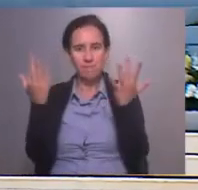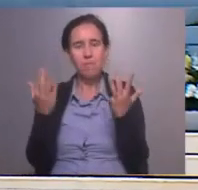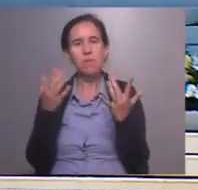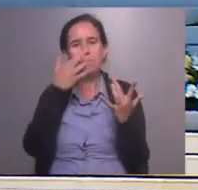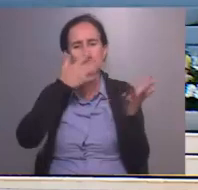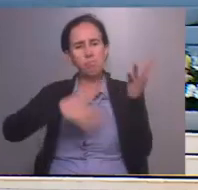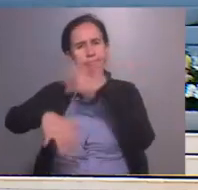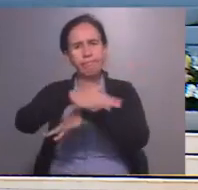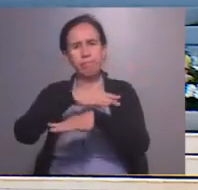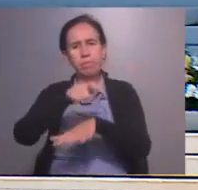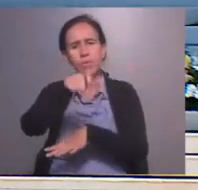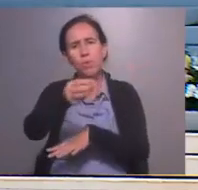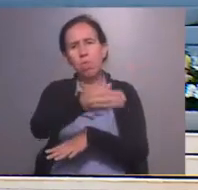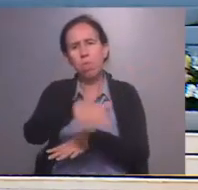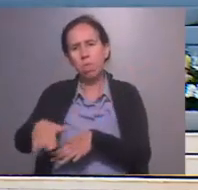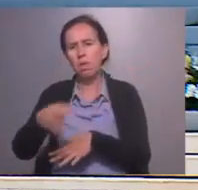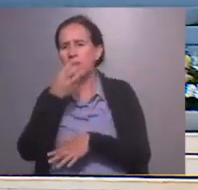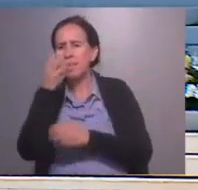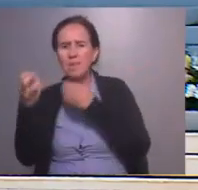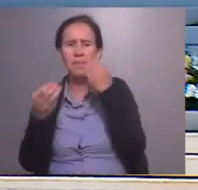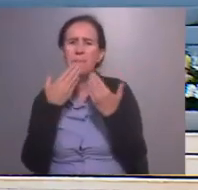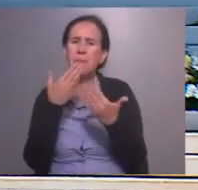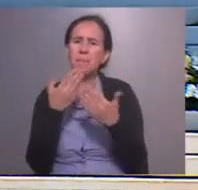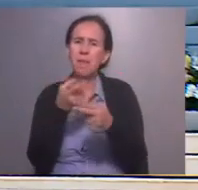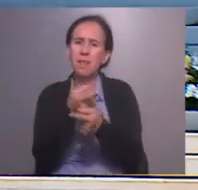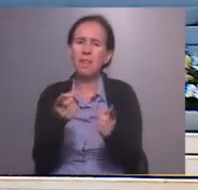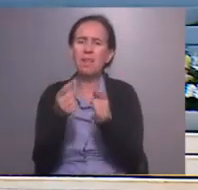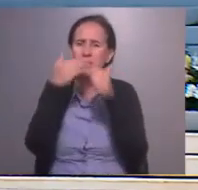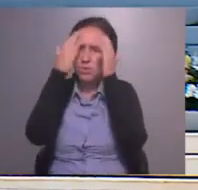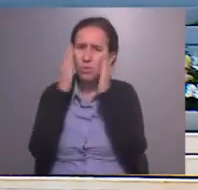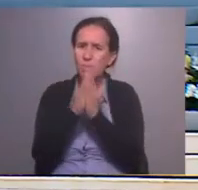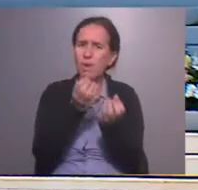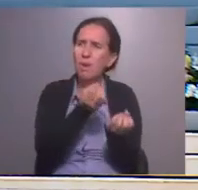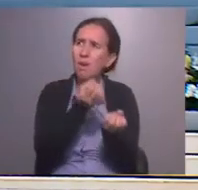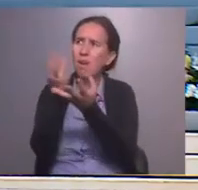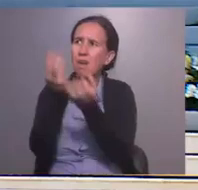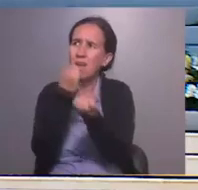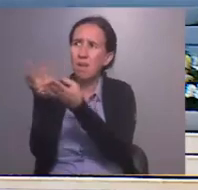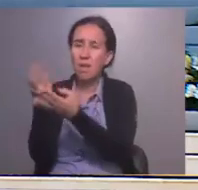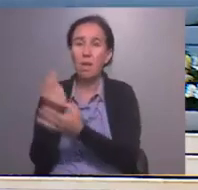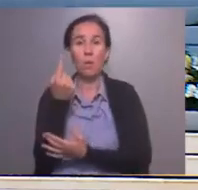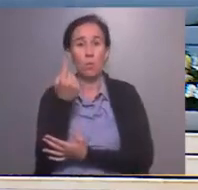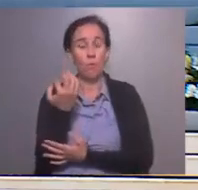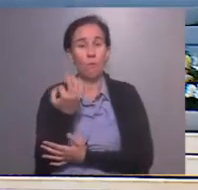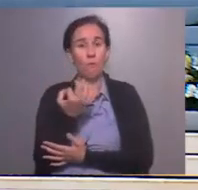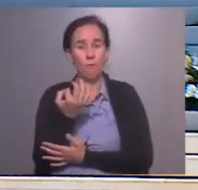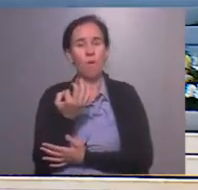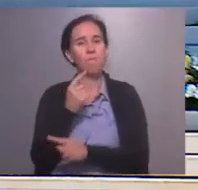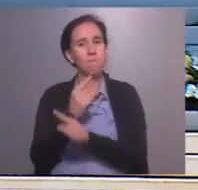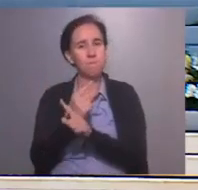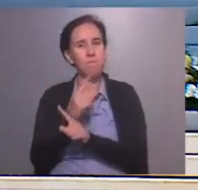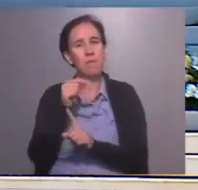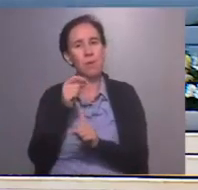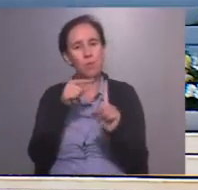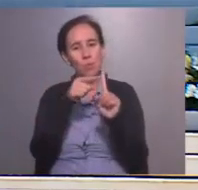pastorinhos muitos pedidos para eles apresentarem a Nossa Senhora. Um deles era também a